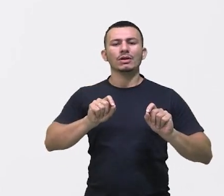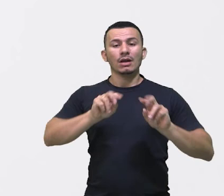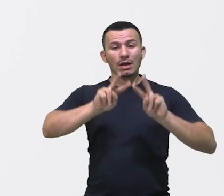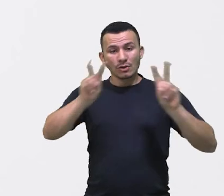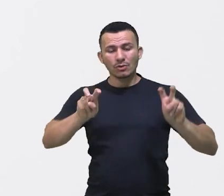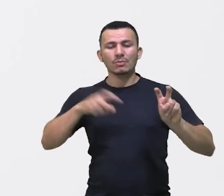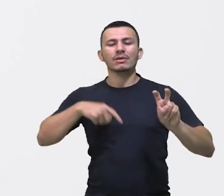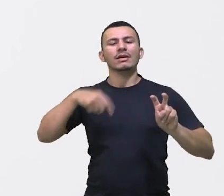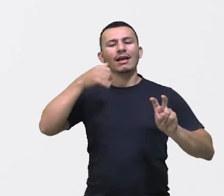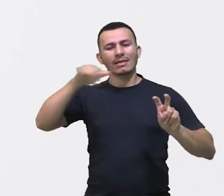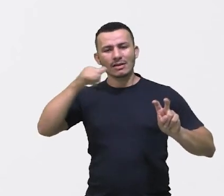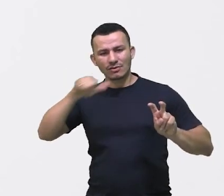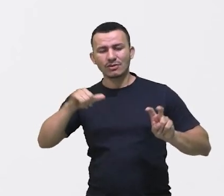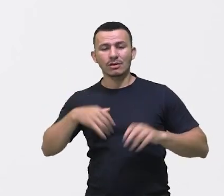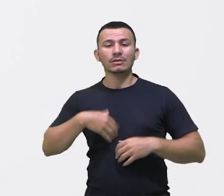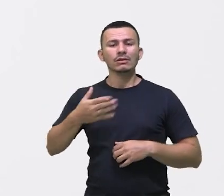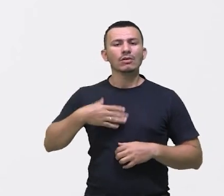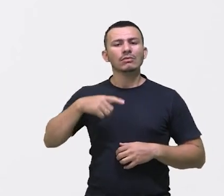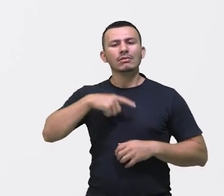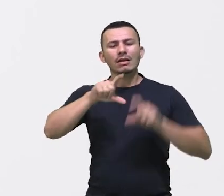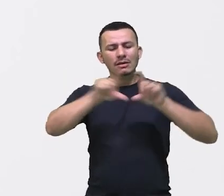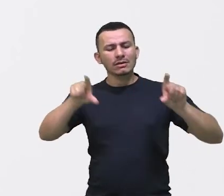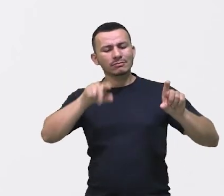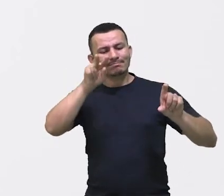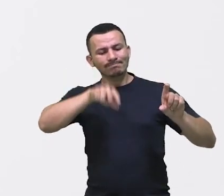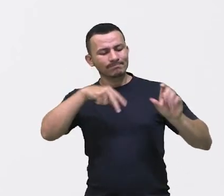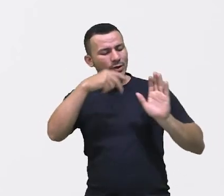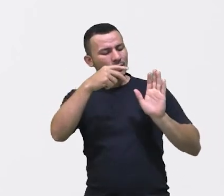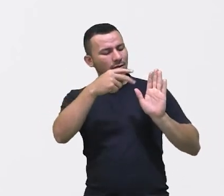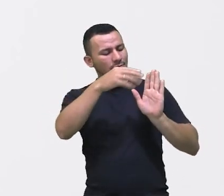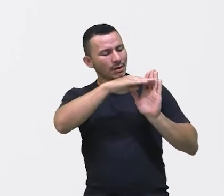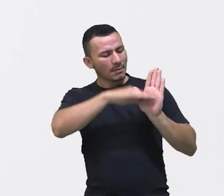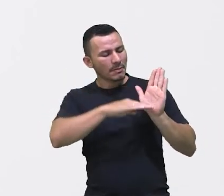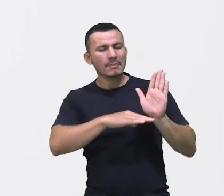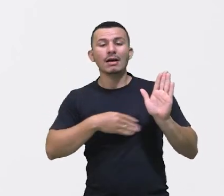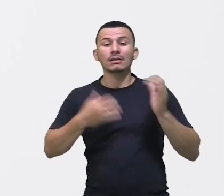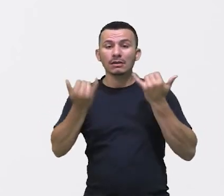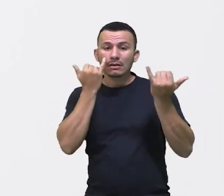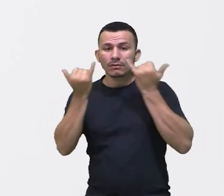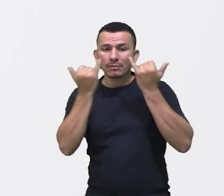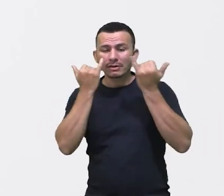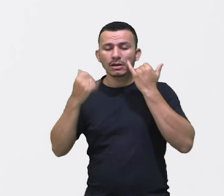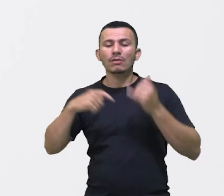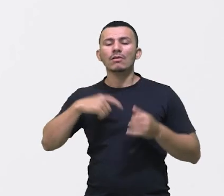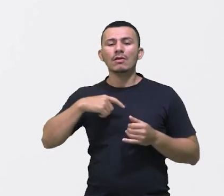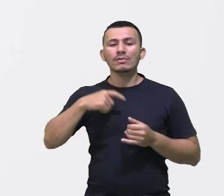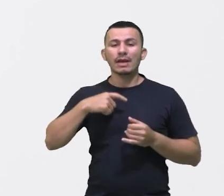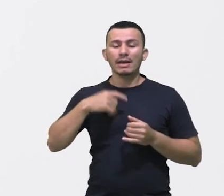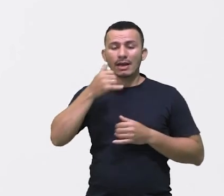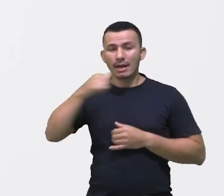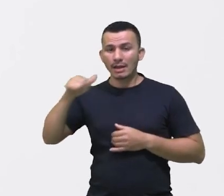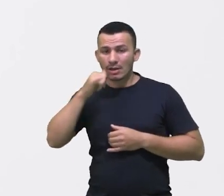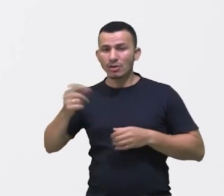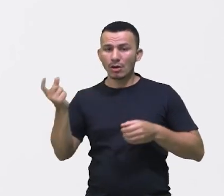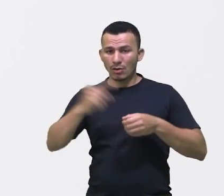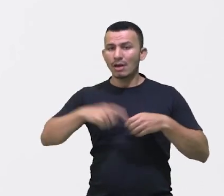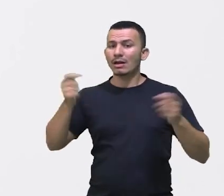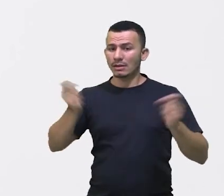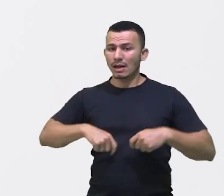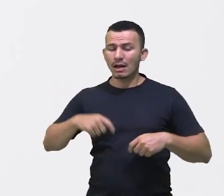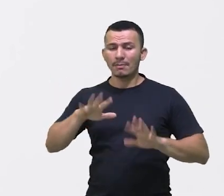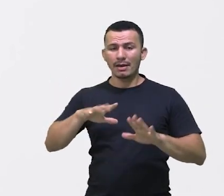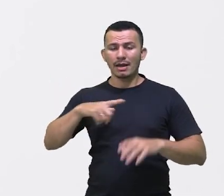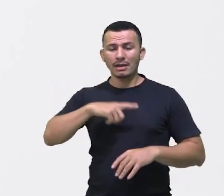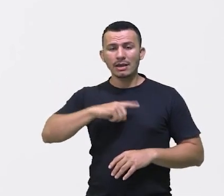ele pergunta, com base nessa informação abaixo, estão listadas fontes de energia renováveis, exceto,